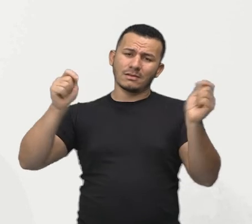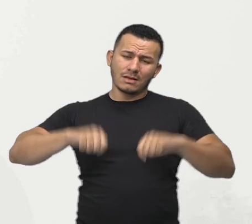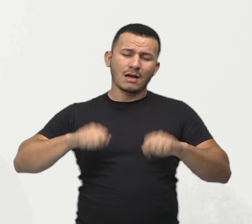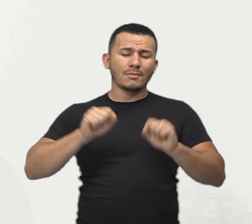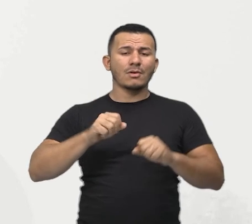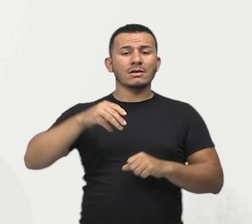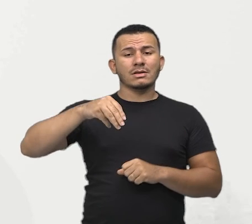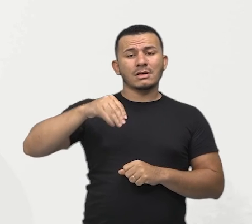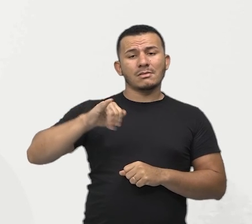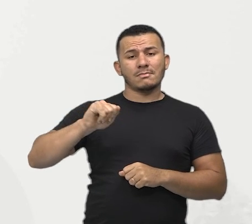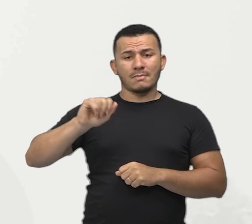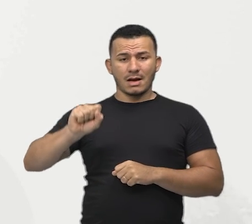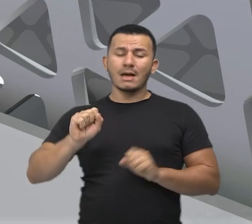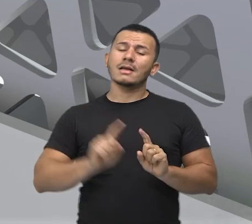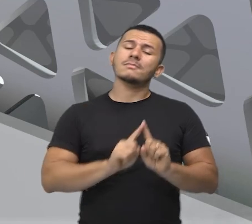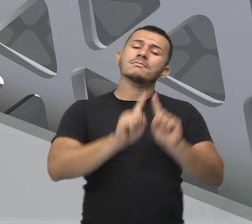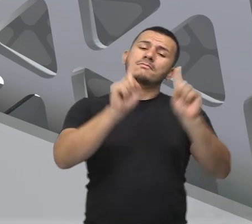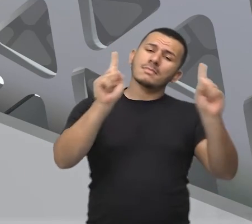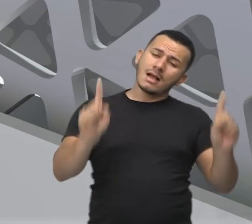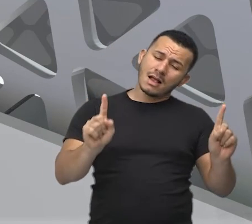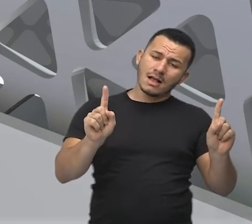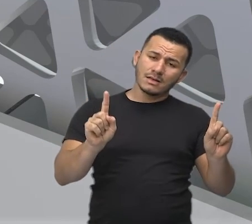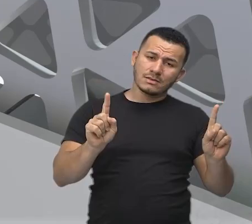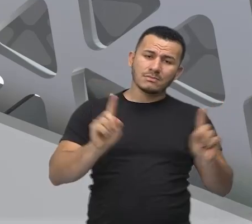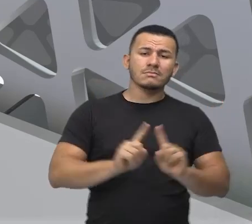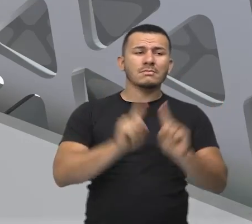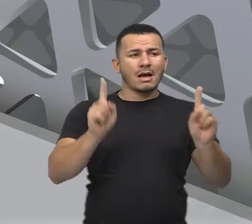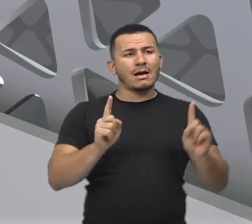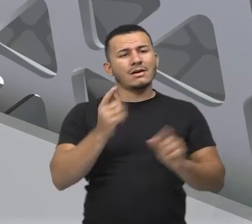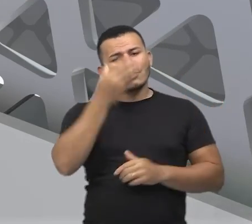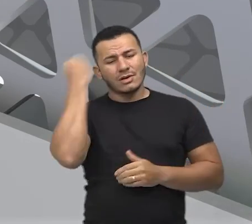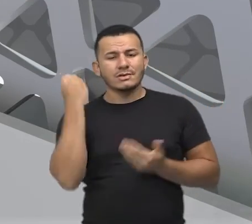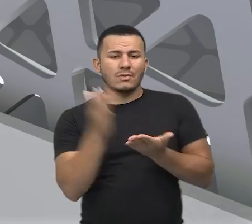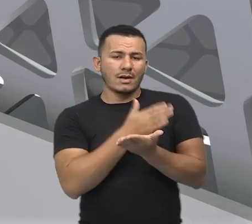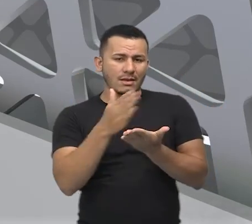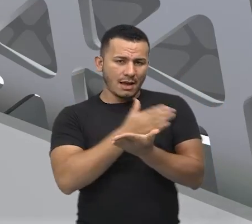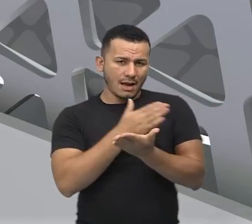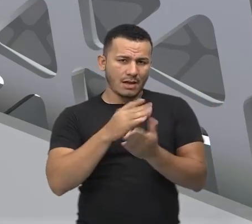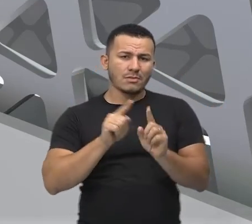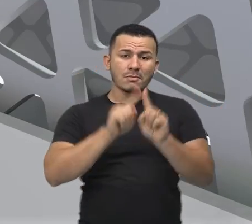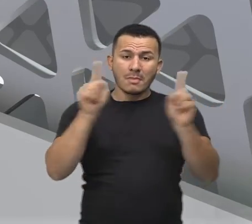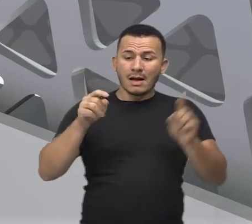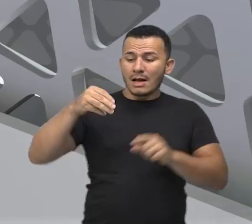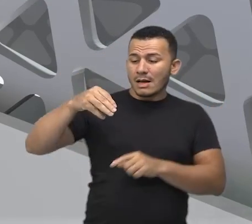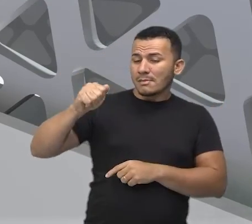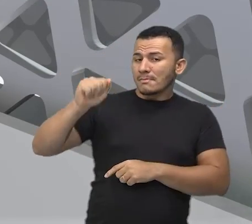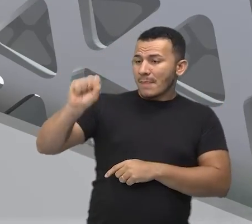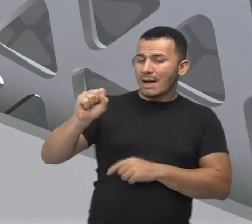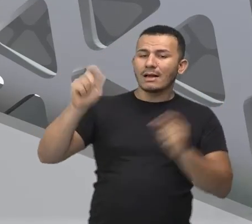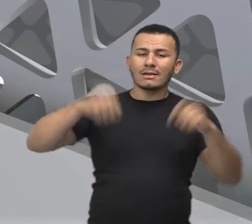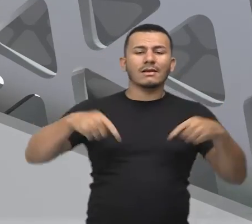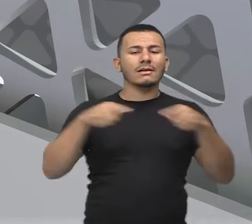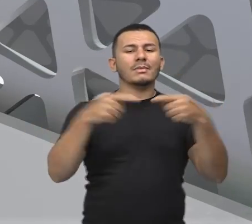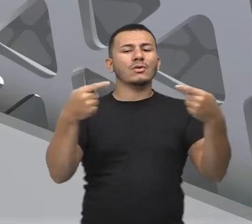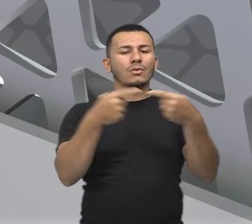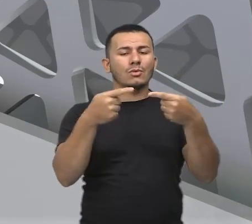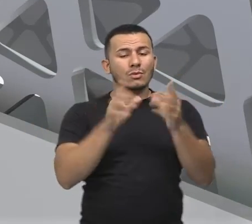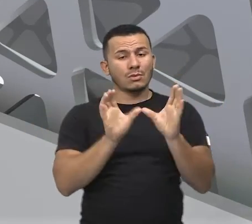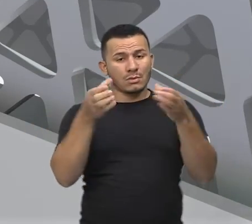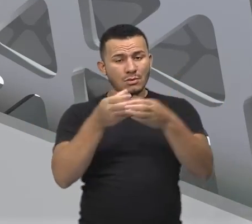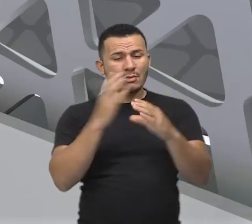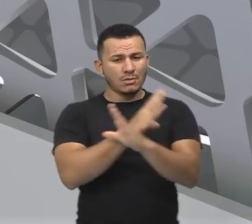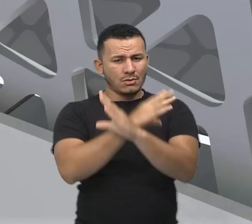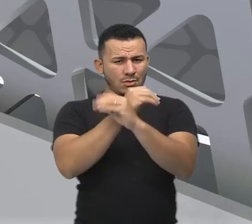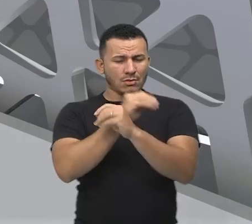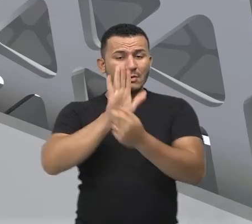pelo mais também. Fui à escola, mas não levei o caderno. Percebo que é perfeitamente possível, ok? São